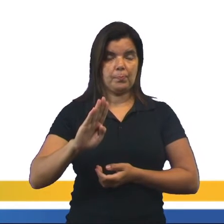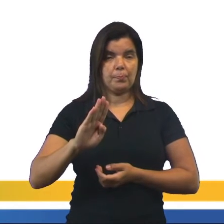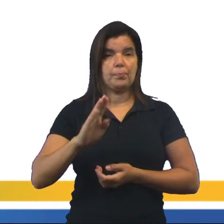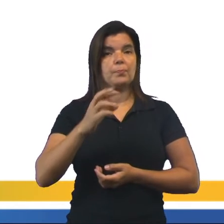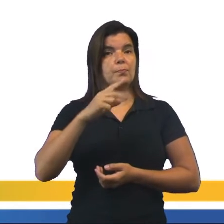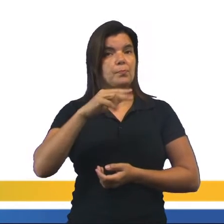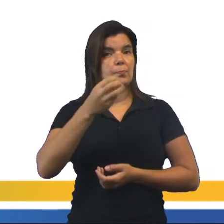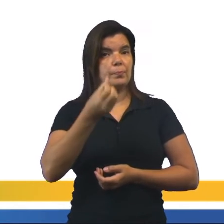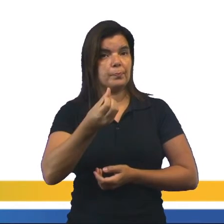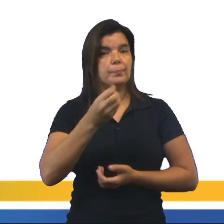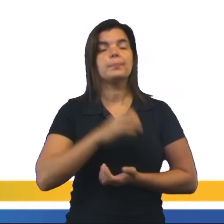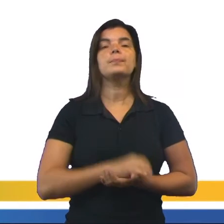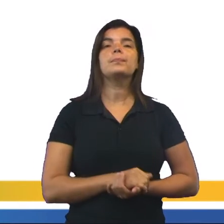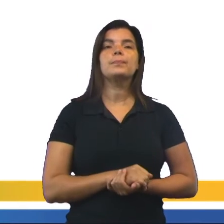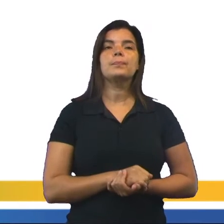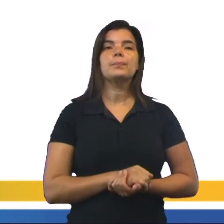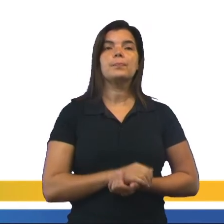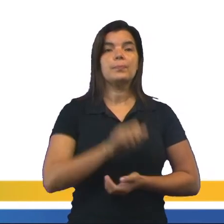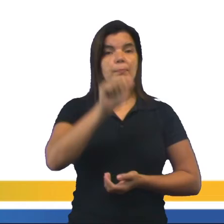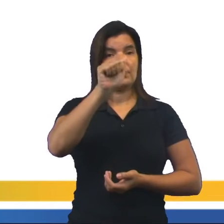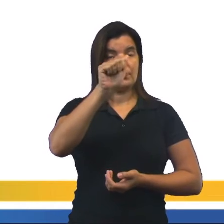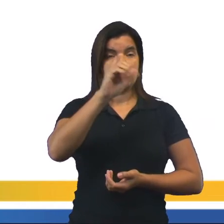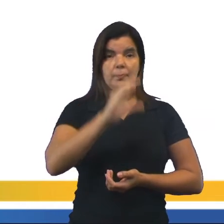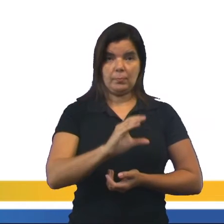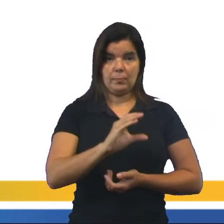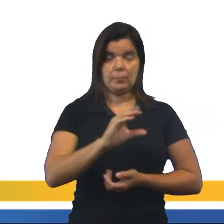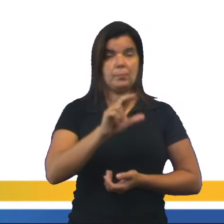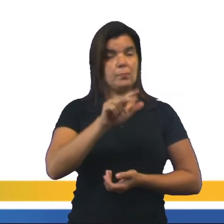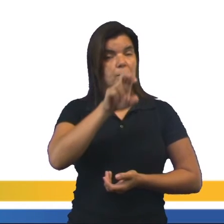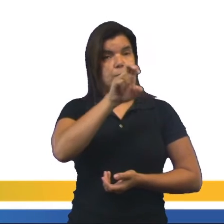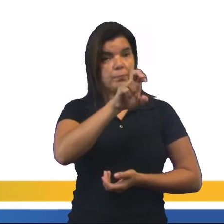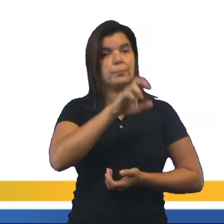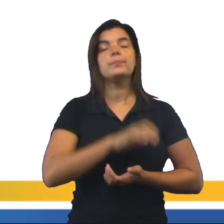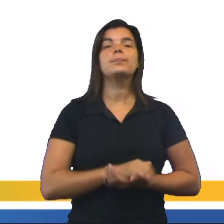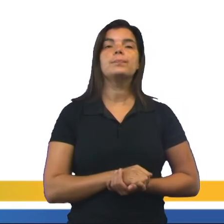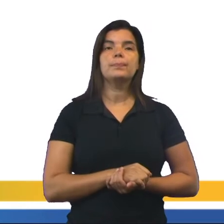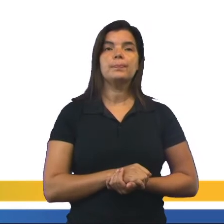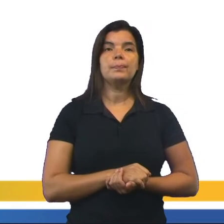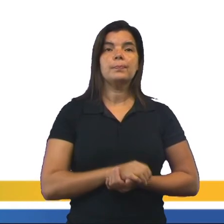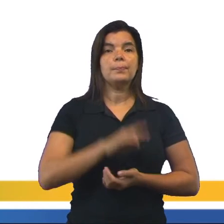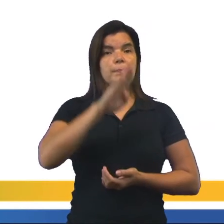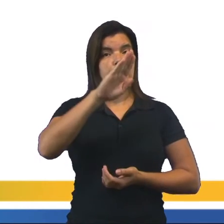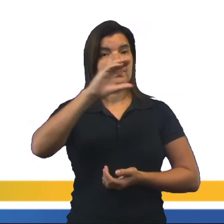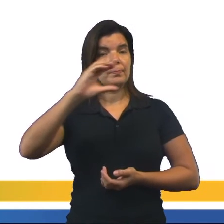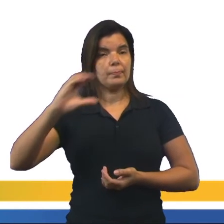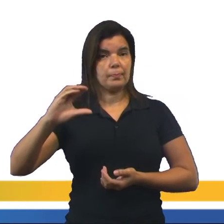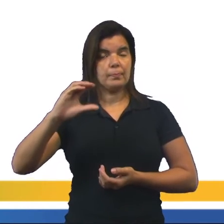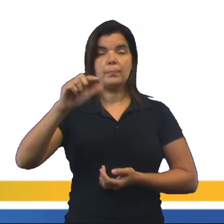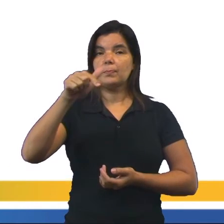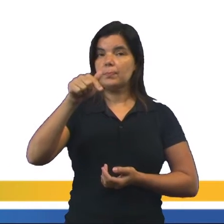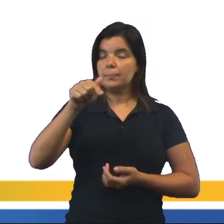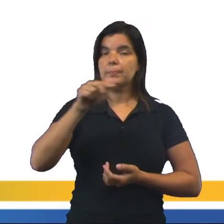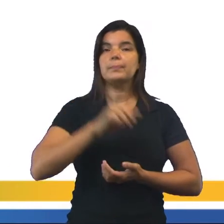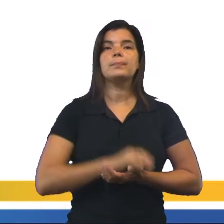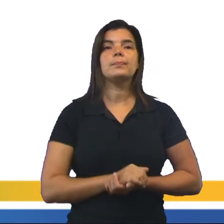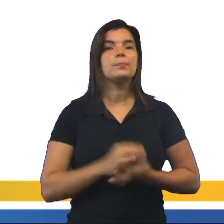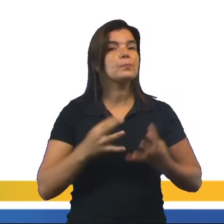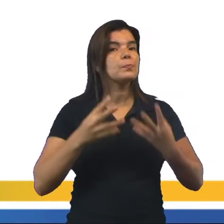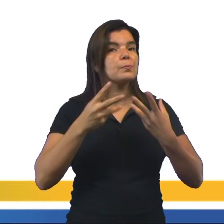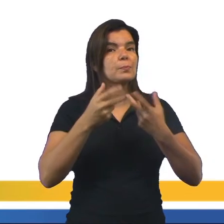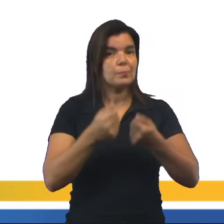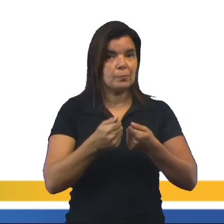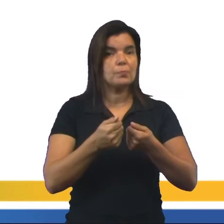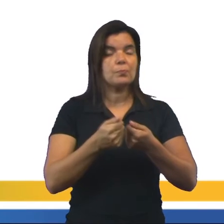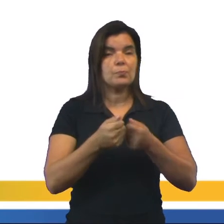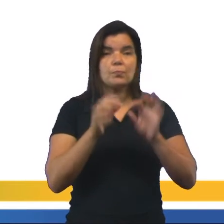a 6, AC igual a 5, BC igual a 7. Todos eles